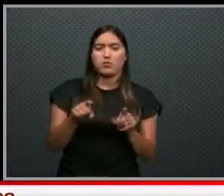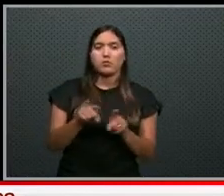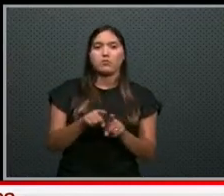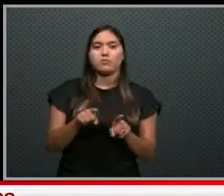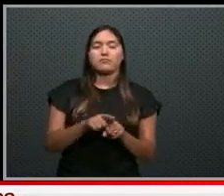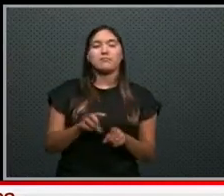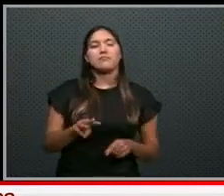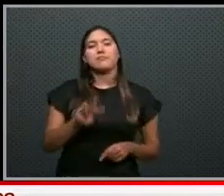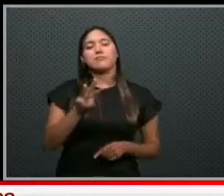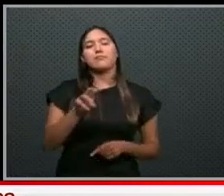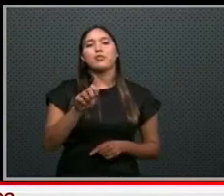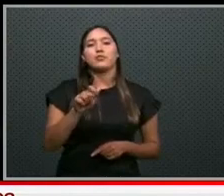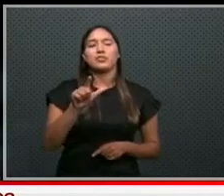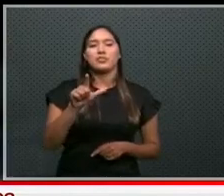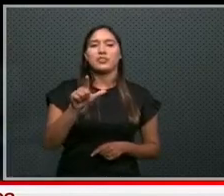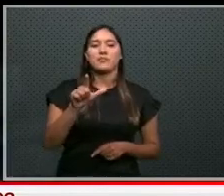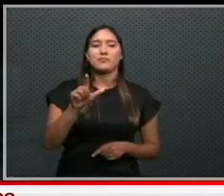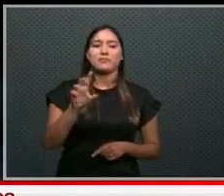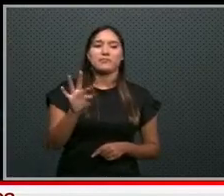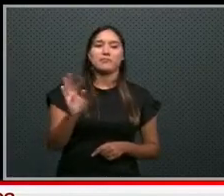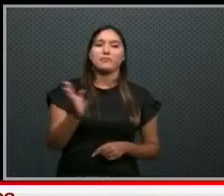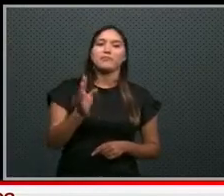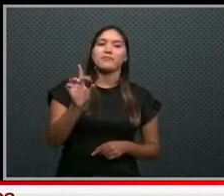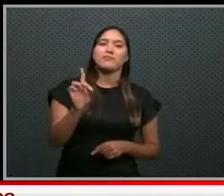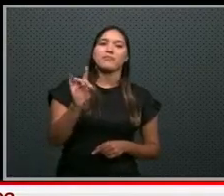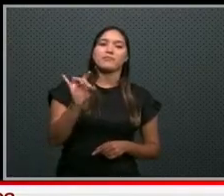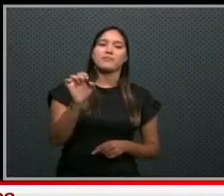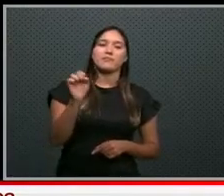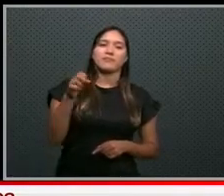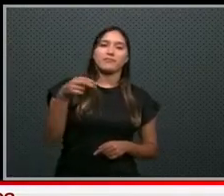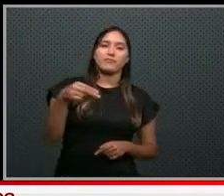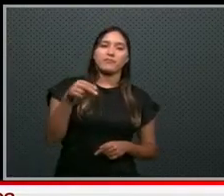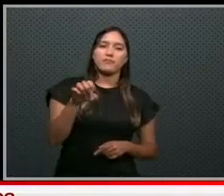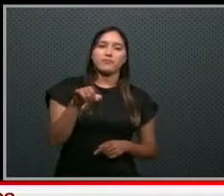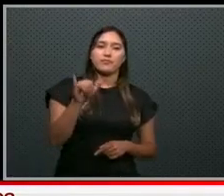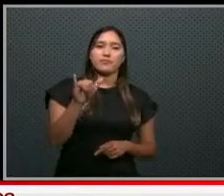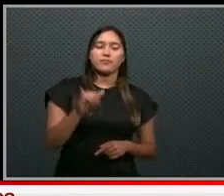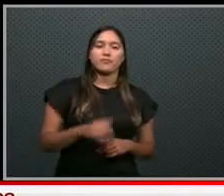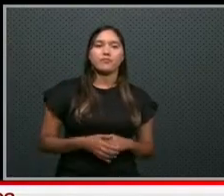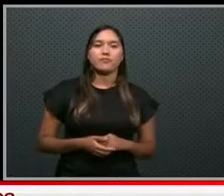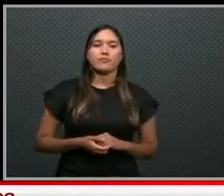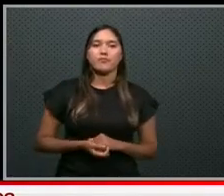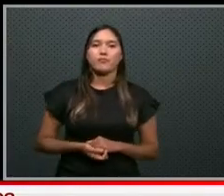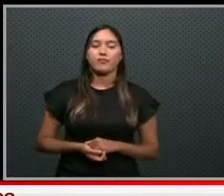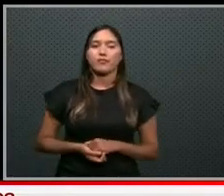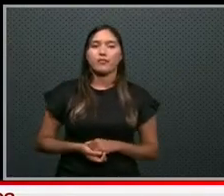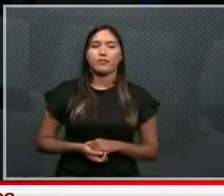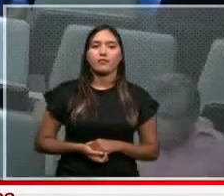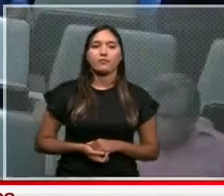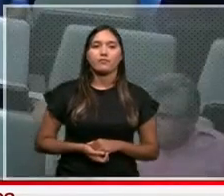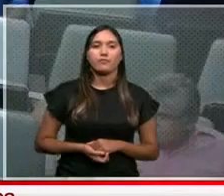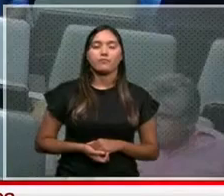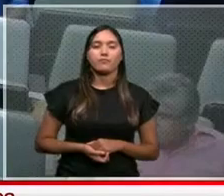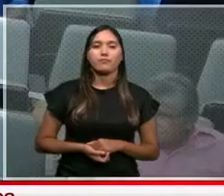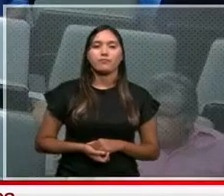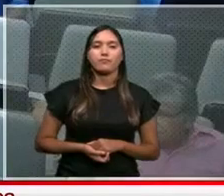Walt Disney Barros da Cunha com a palavra Deputado Estadual Carlos bordalo